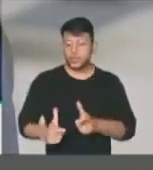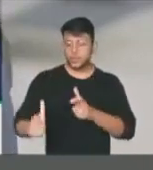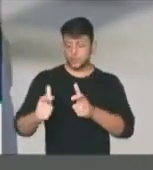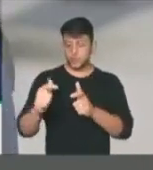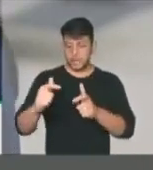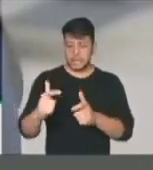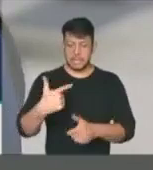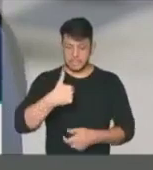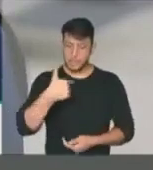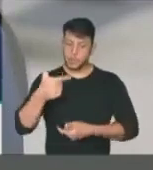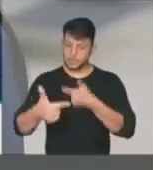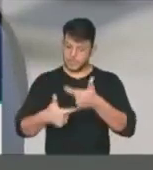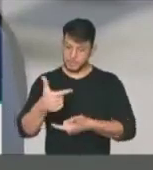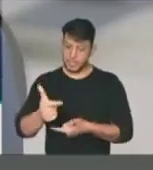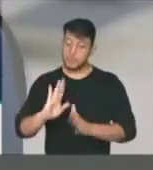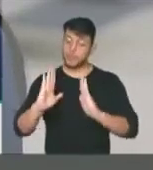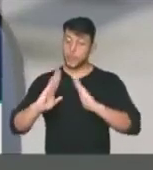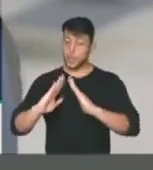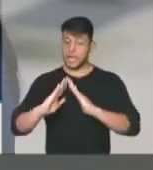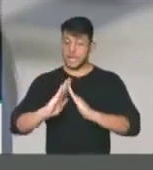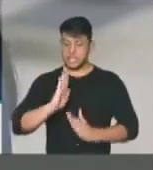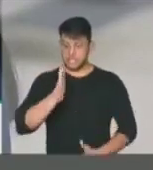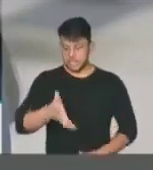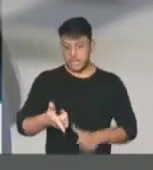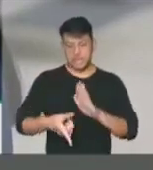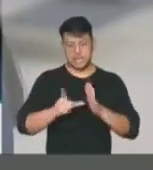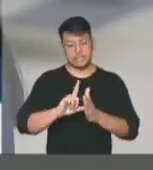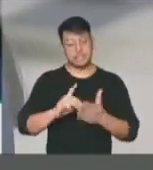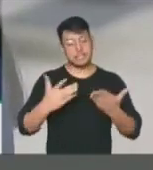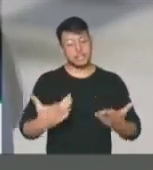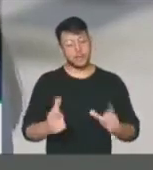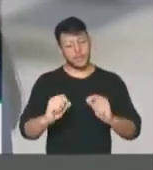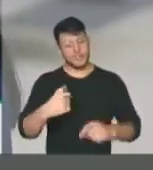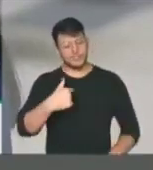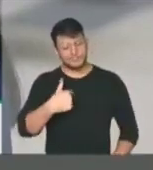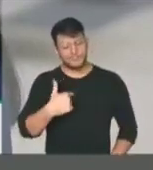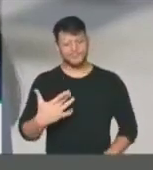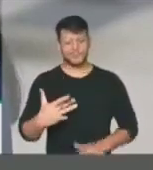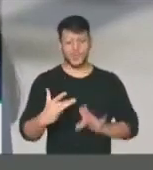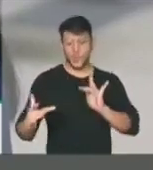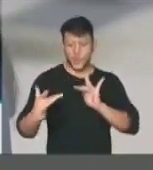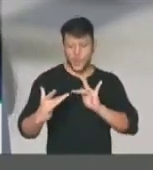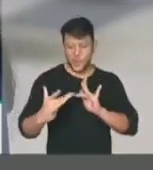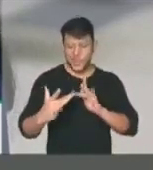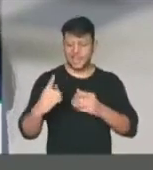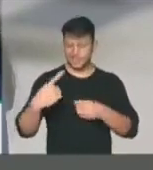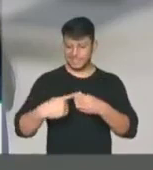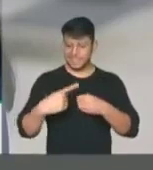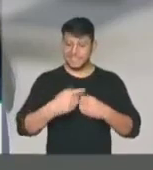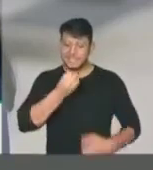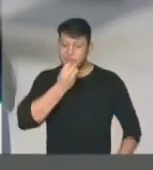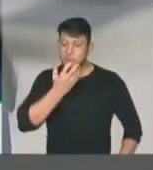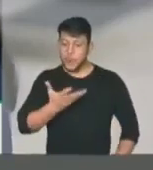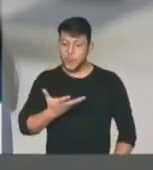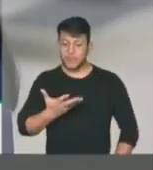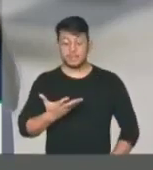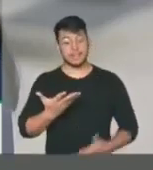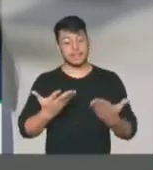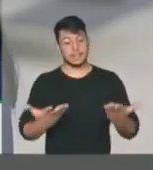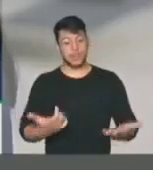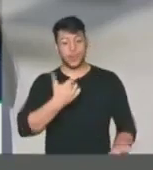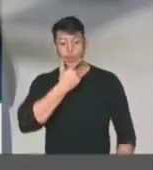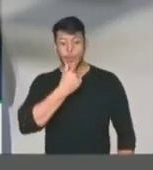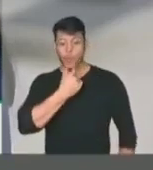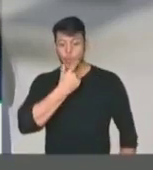município que inclusive residi por um tempo da minha vida. Então temos uma ligação muito grande com São Leopoldo, e o